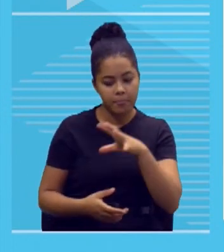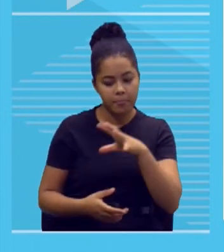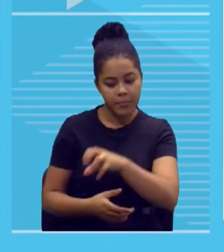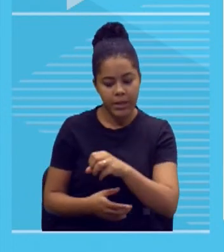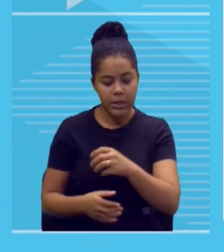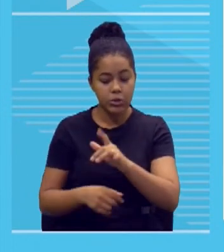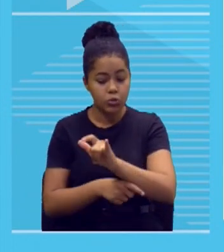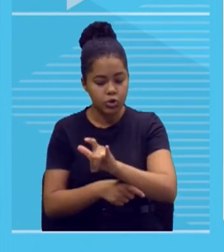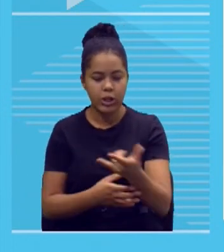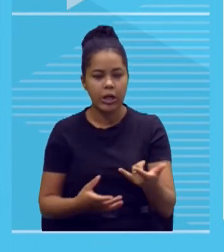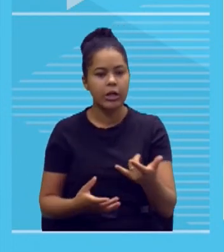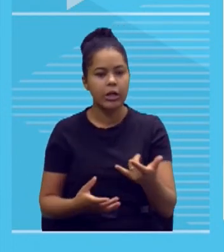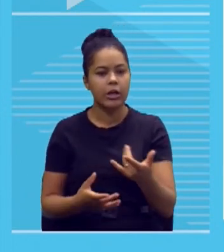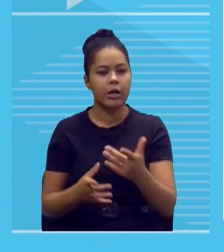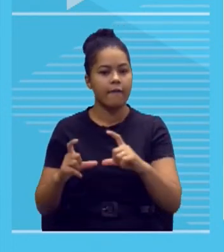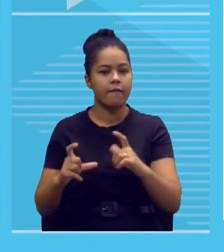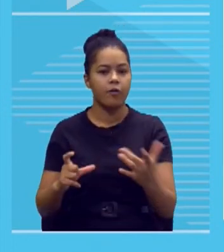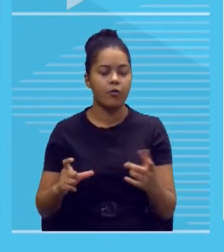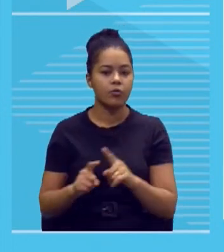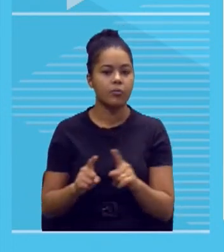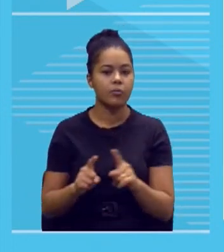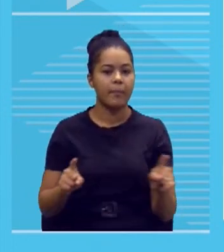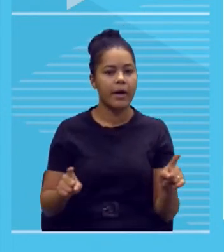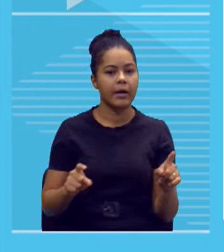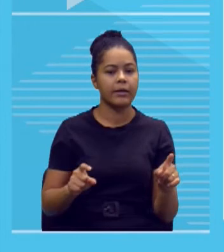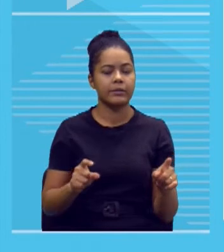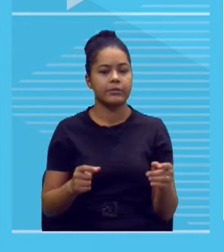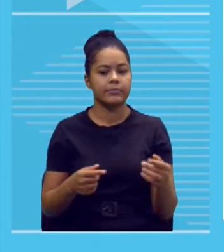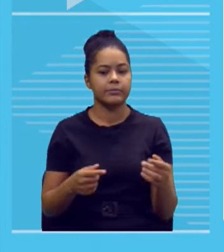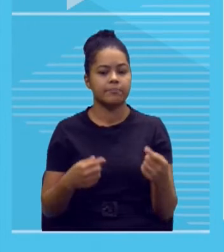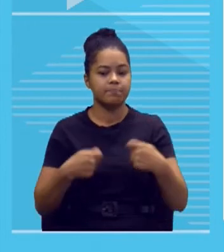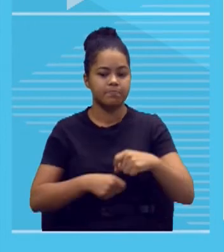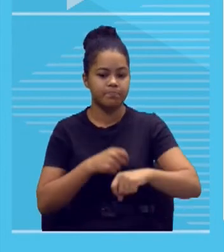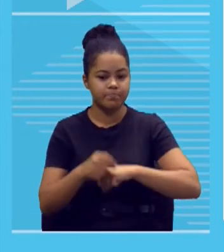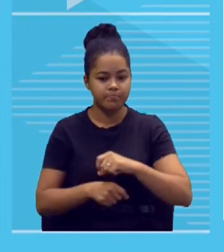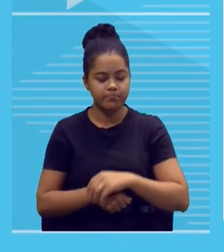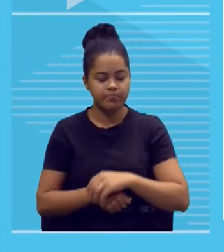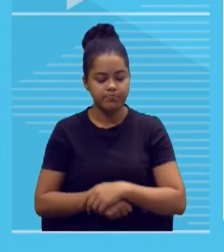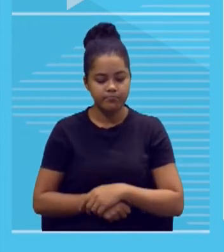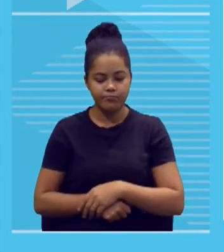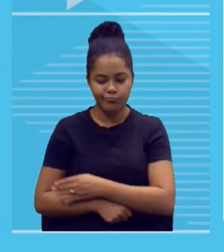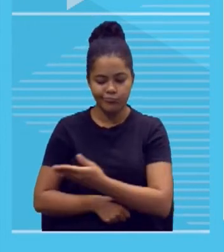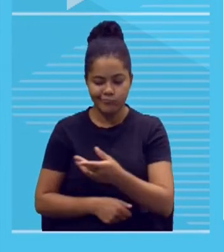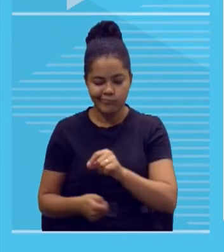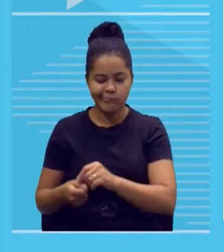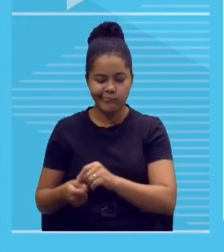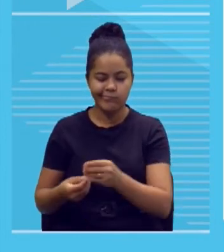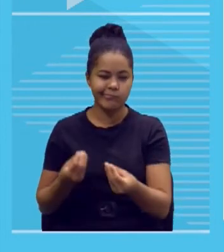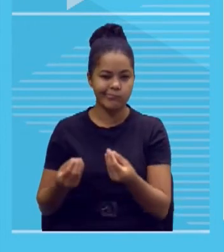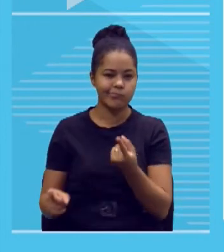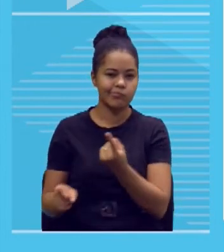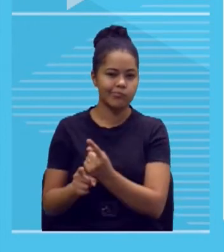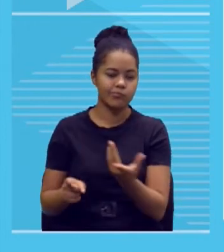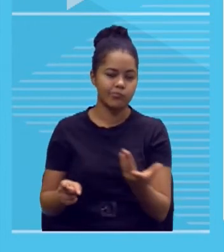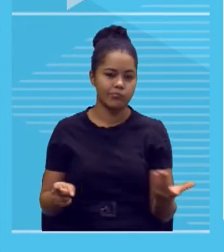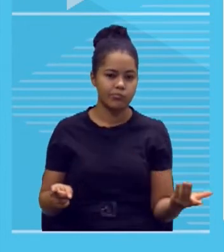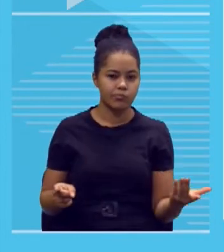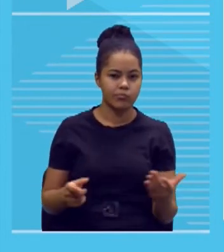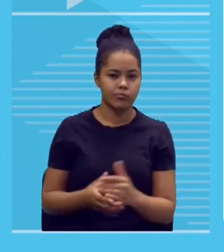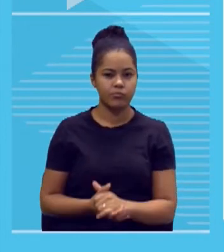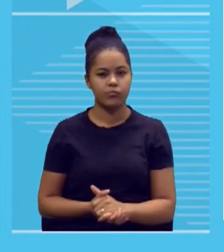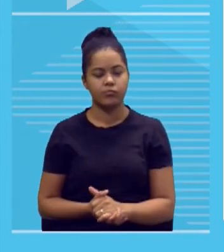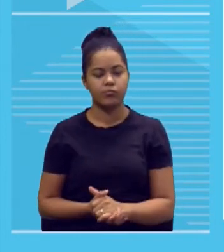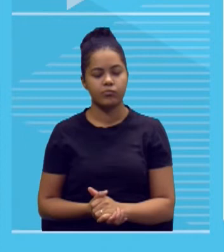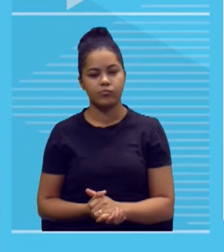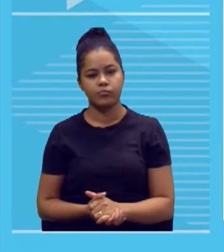o pega de onde de página de curiosidade é é daqueles é é isto é fantástico